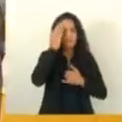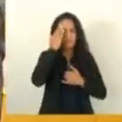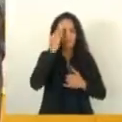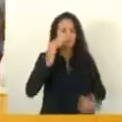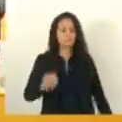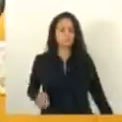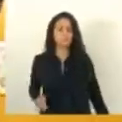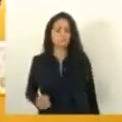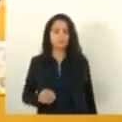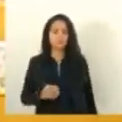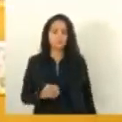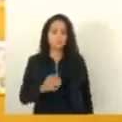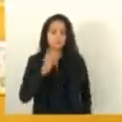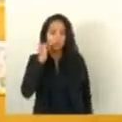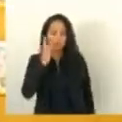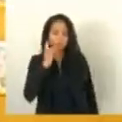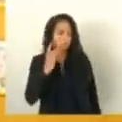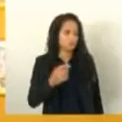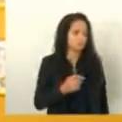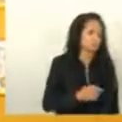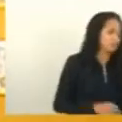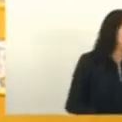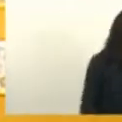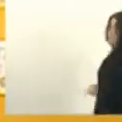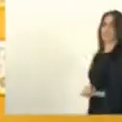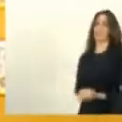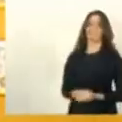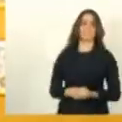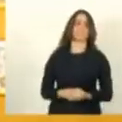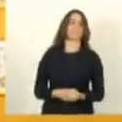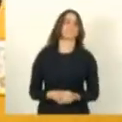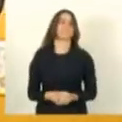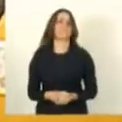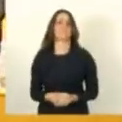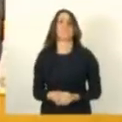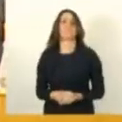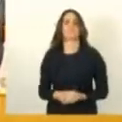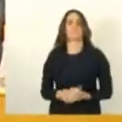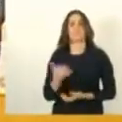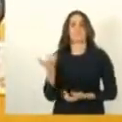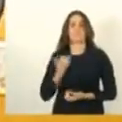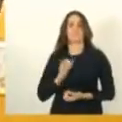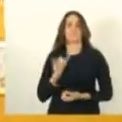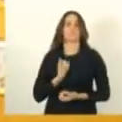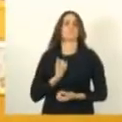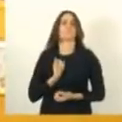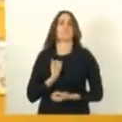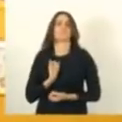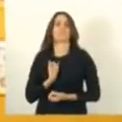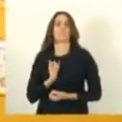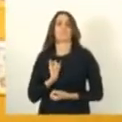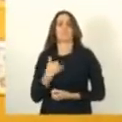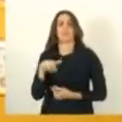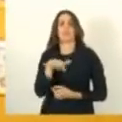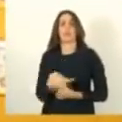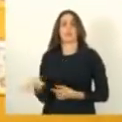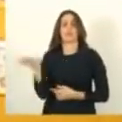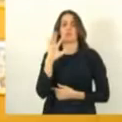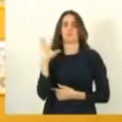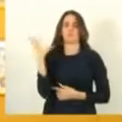que o deputado Gandini nos deu, confirmada pelos técnicos na Comissão de Meio